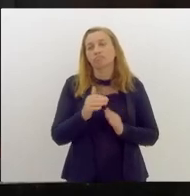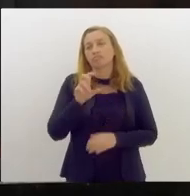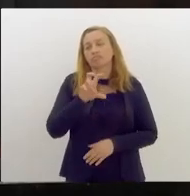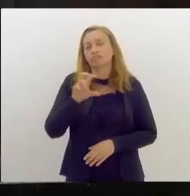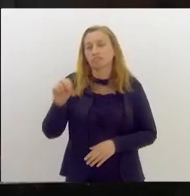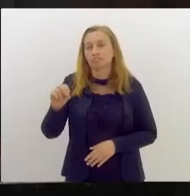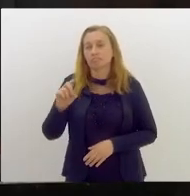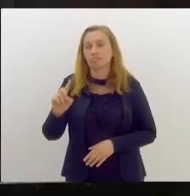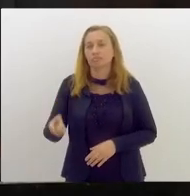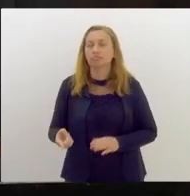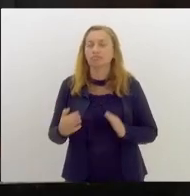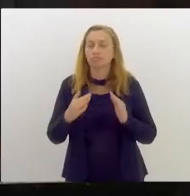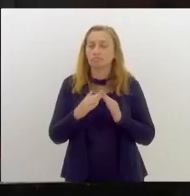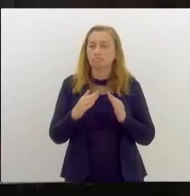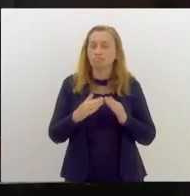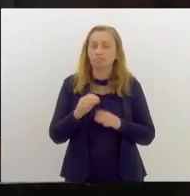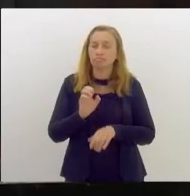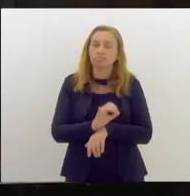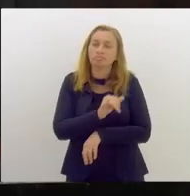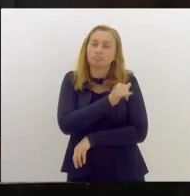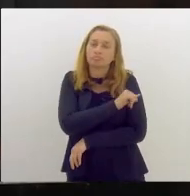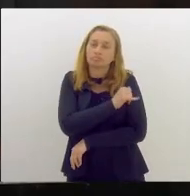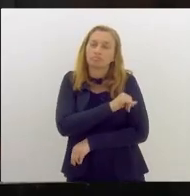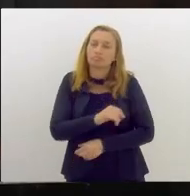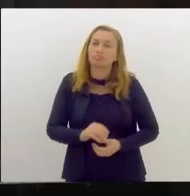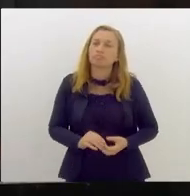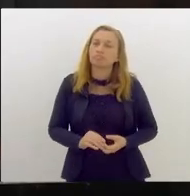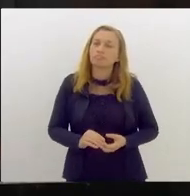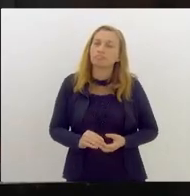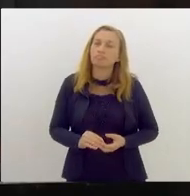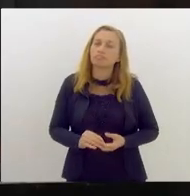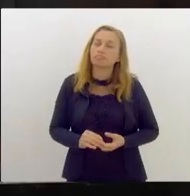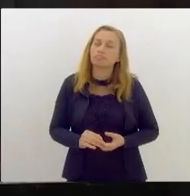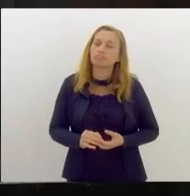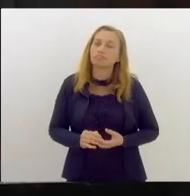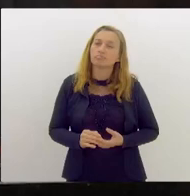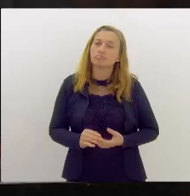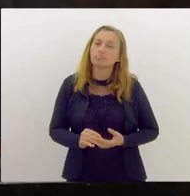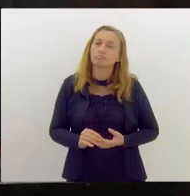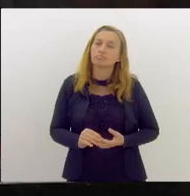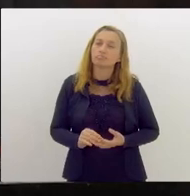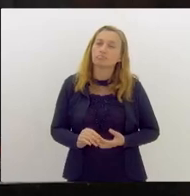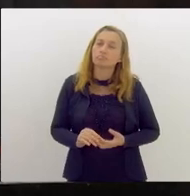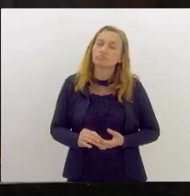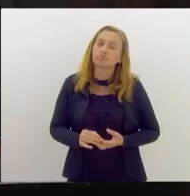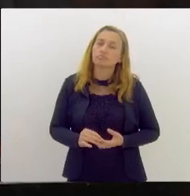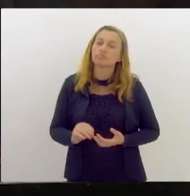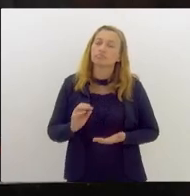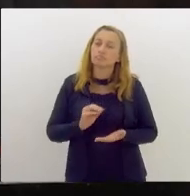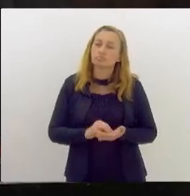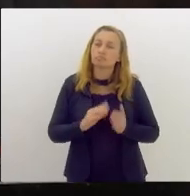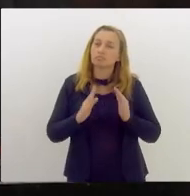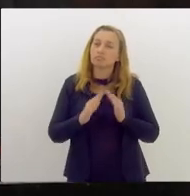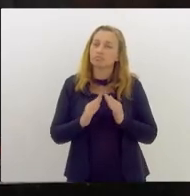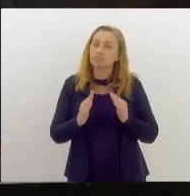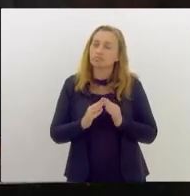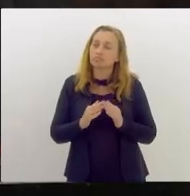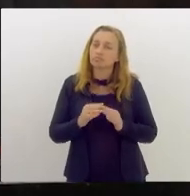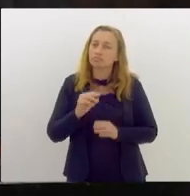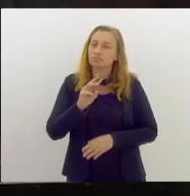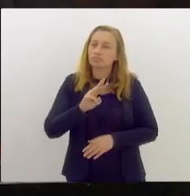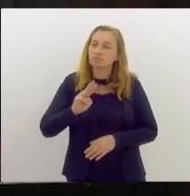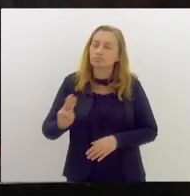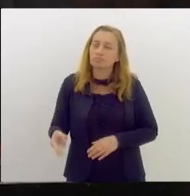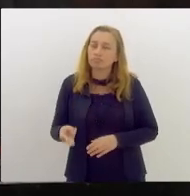500 mil habitações do Estado do Rio de Janeiro nós estamos falando que faltam falta habitação para cerca de 3 milhões de